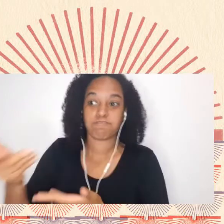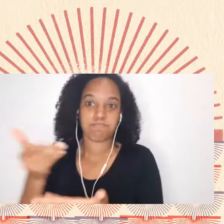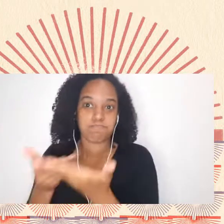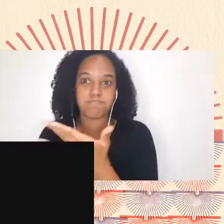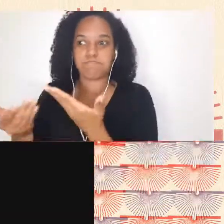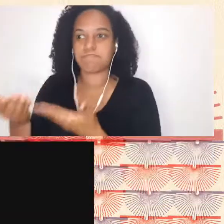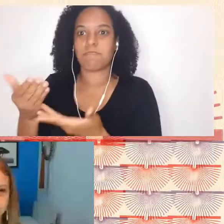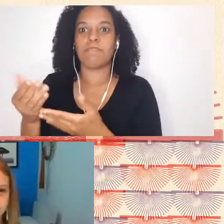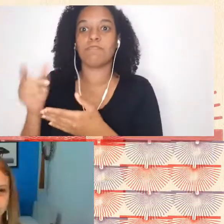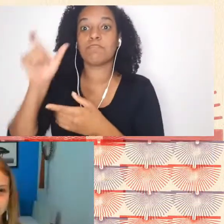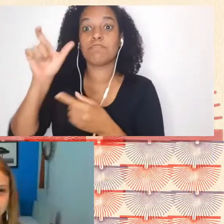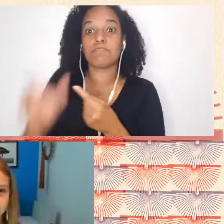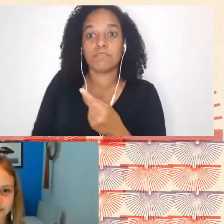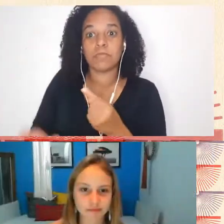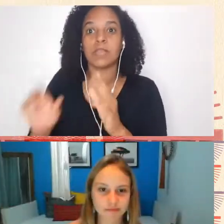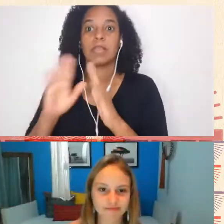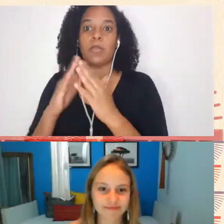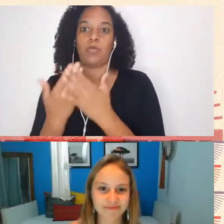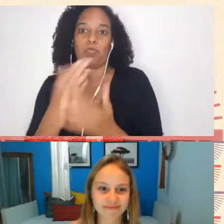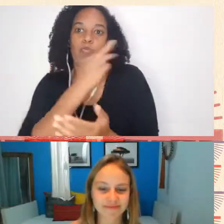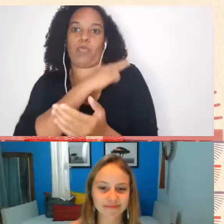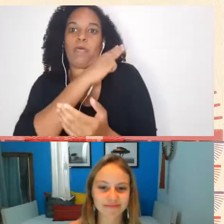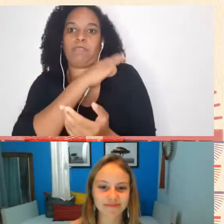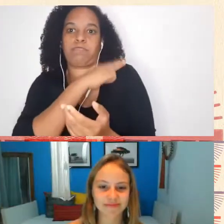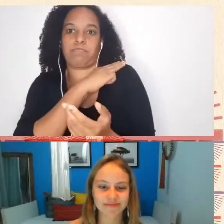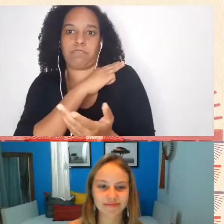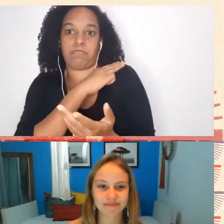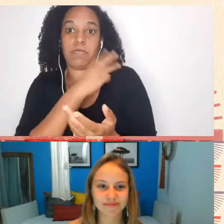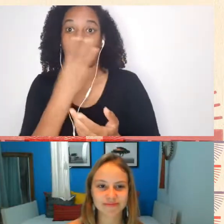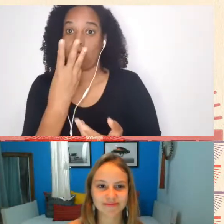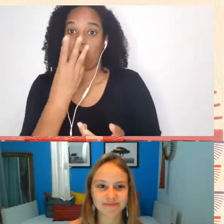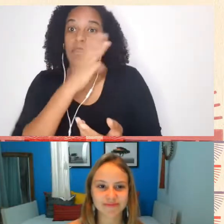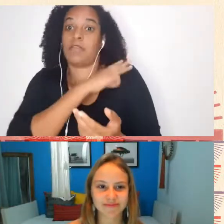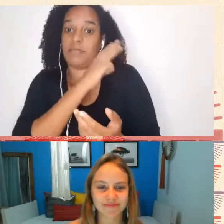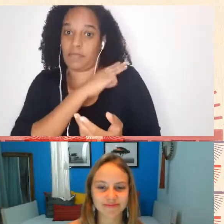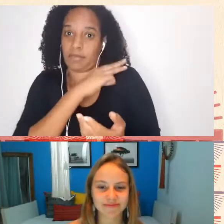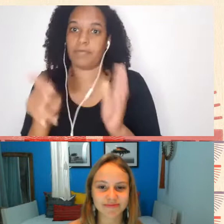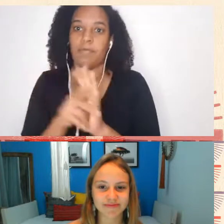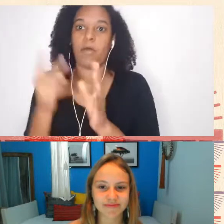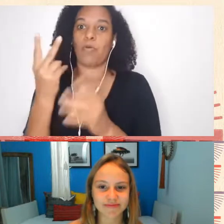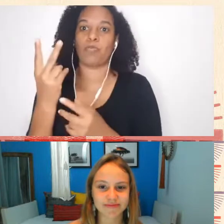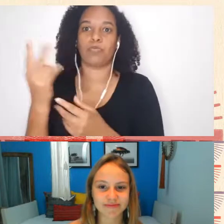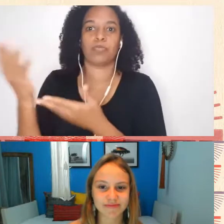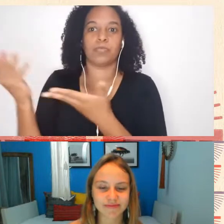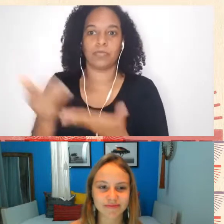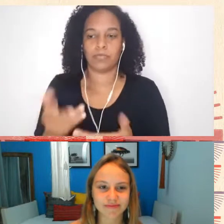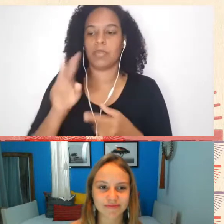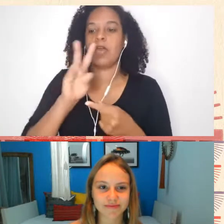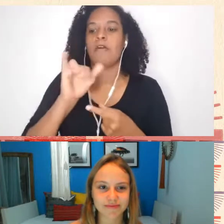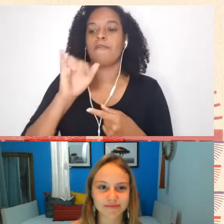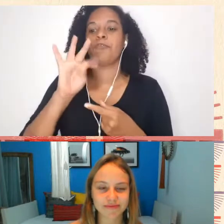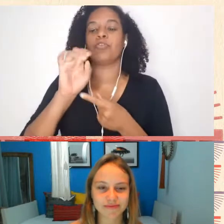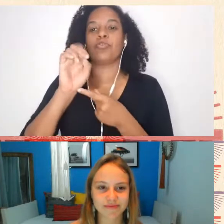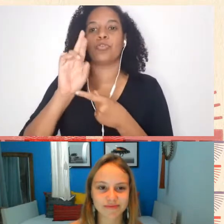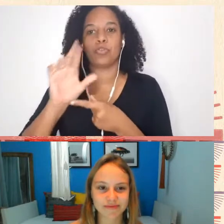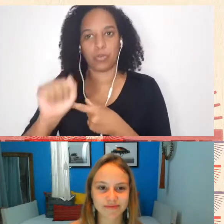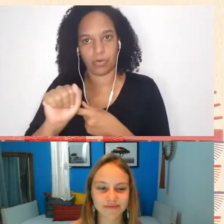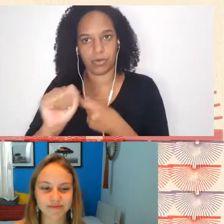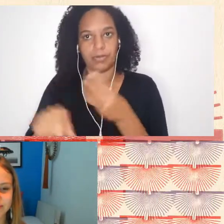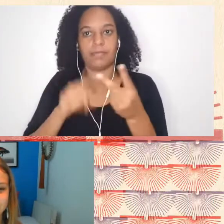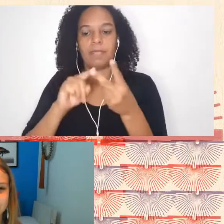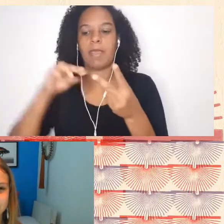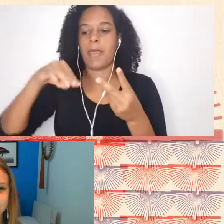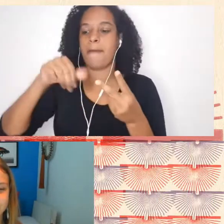duas alunas do ensino médio, do terceiro ano do ensino médio, Vitória Schalk e